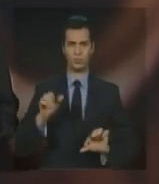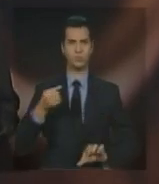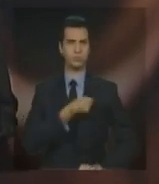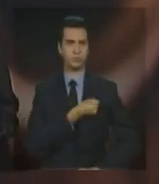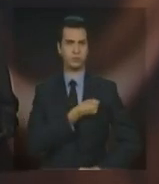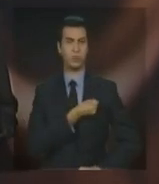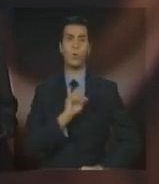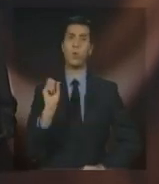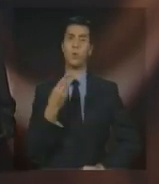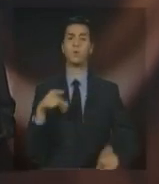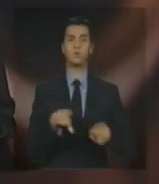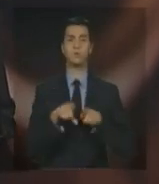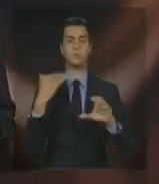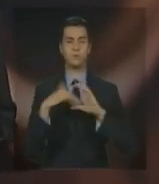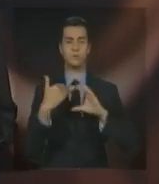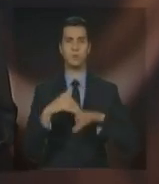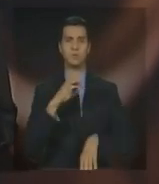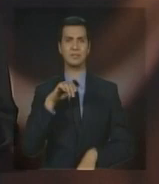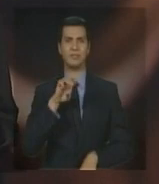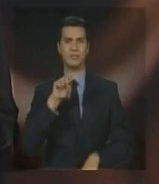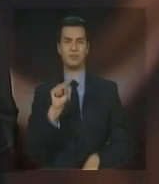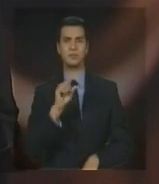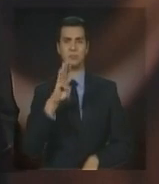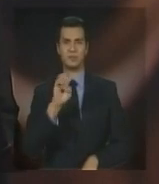3799-5867, pelo e-mail